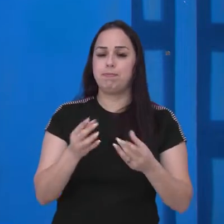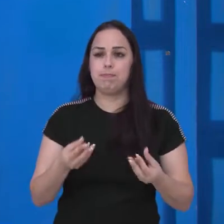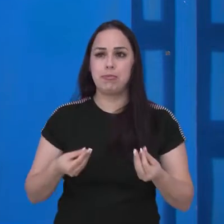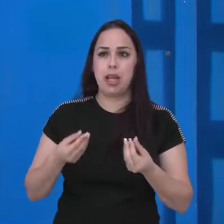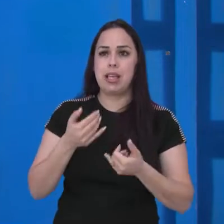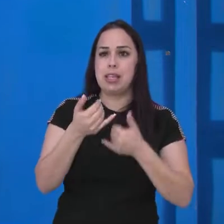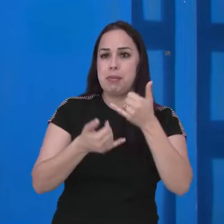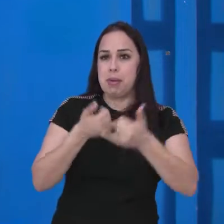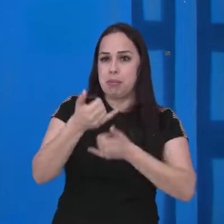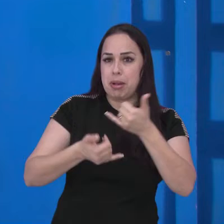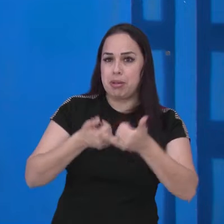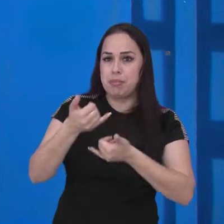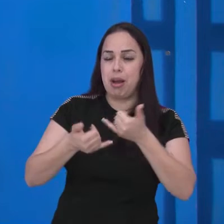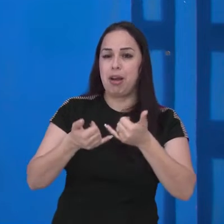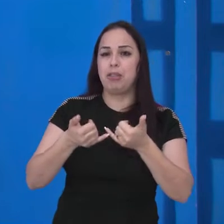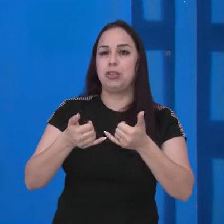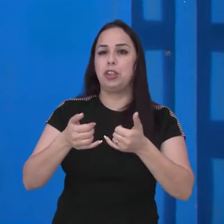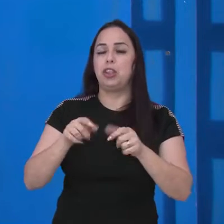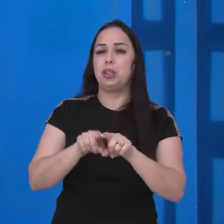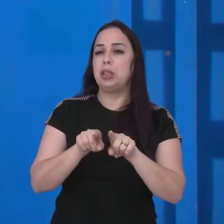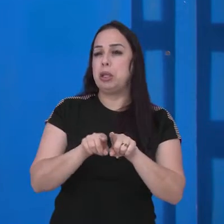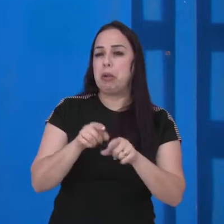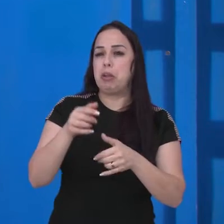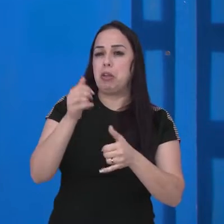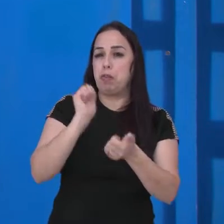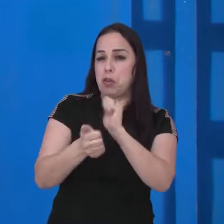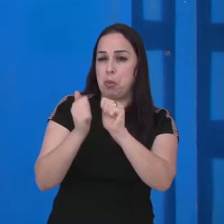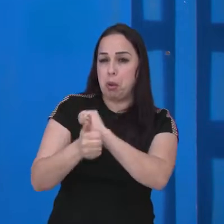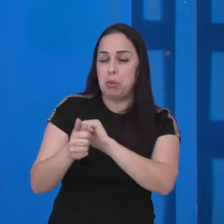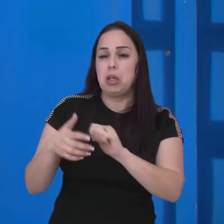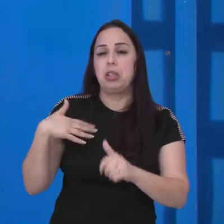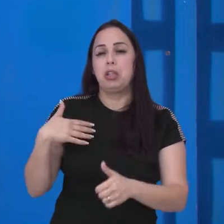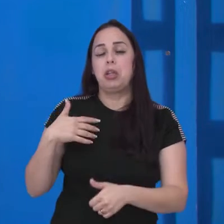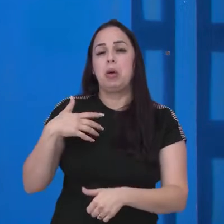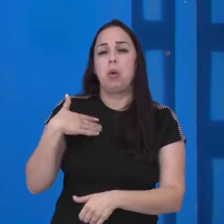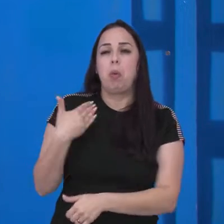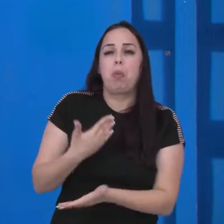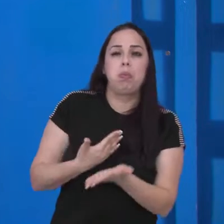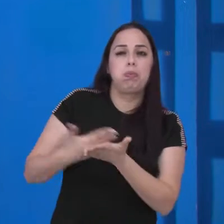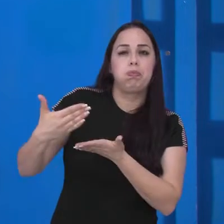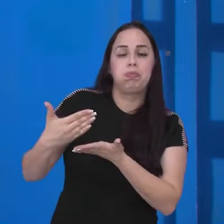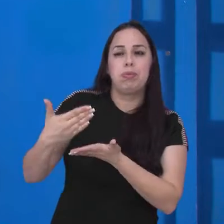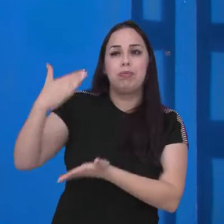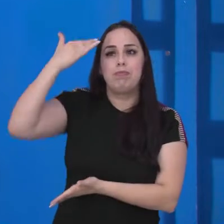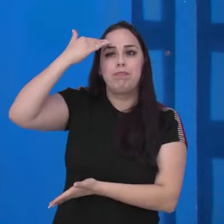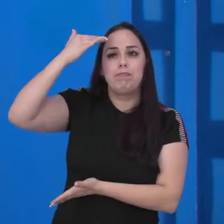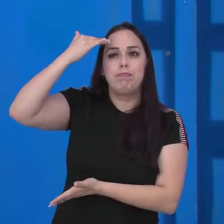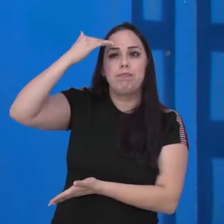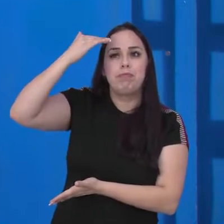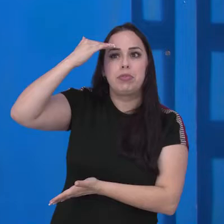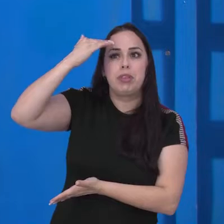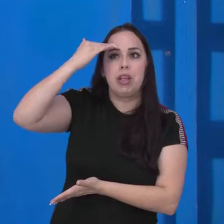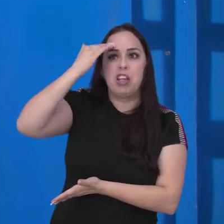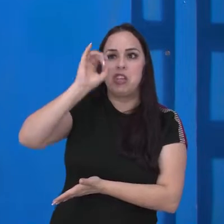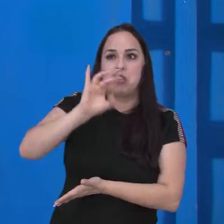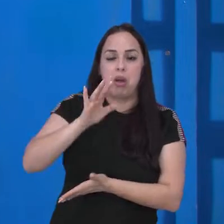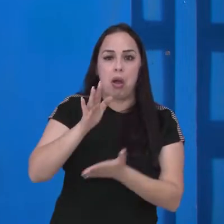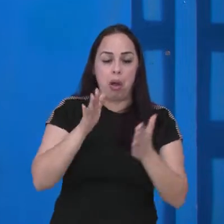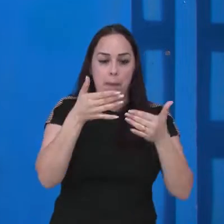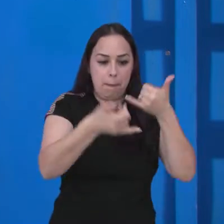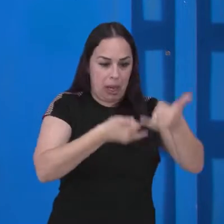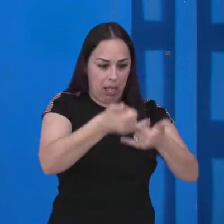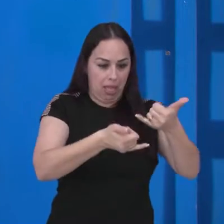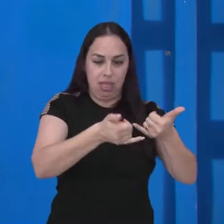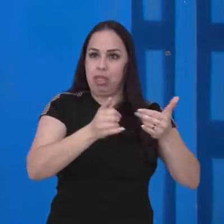de brincadeira, carrinho alemã, futebol, né? E a gente começa a essa questão de entender que existe muito mais